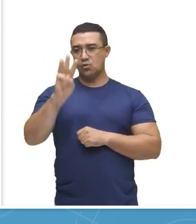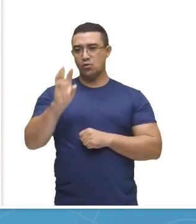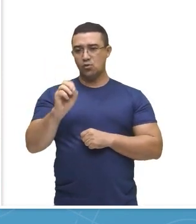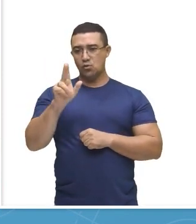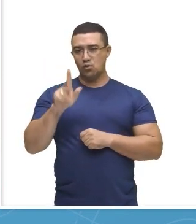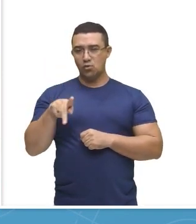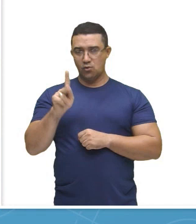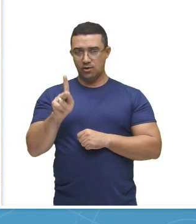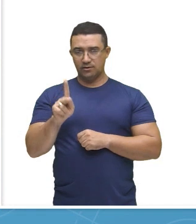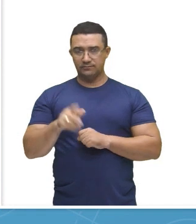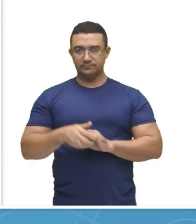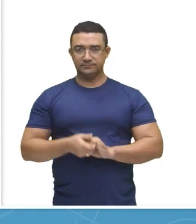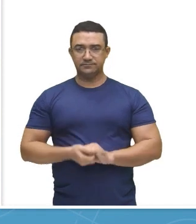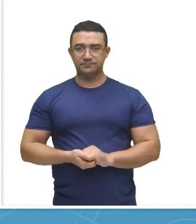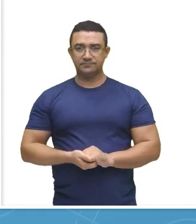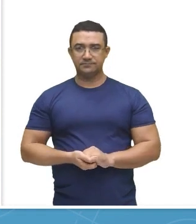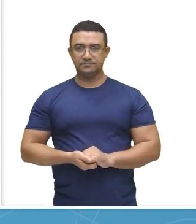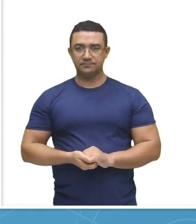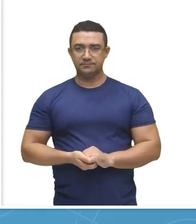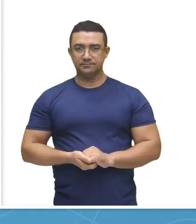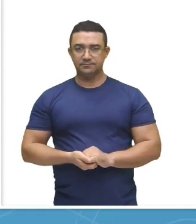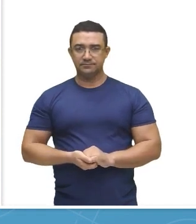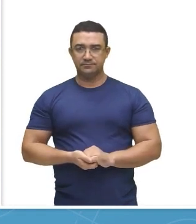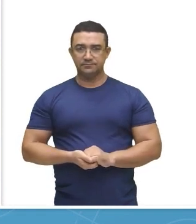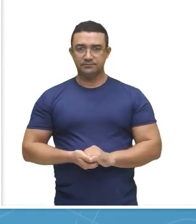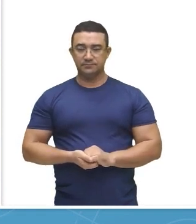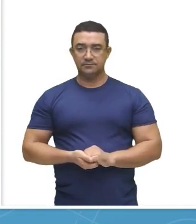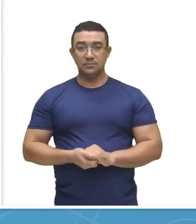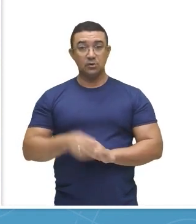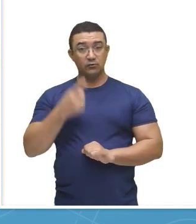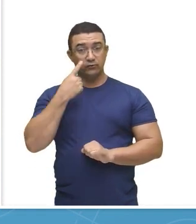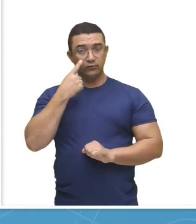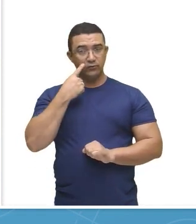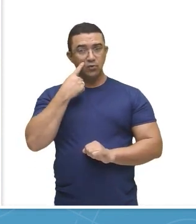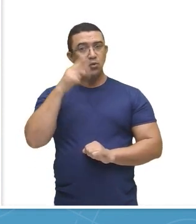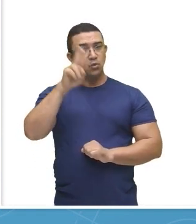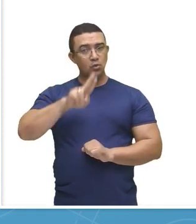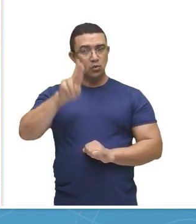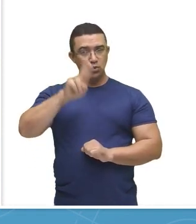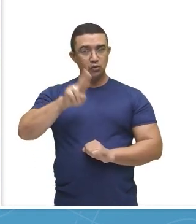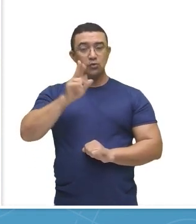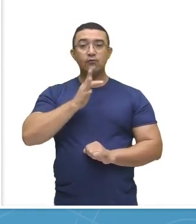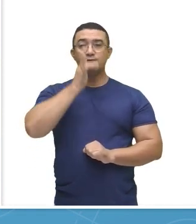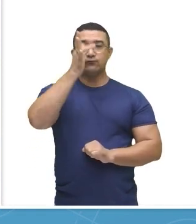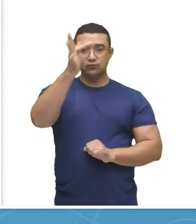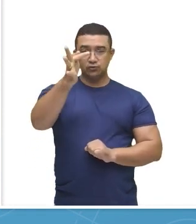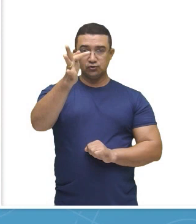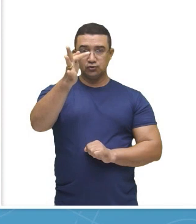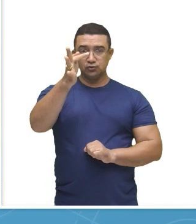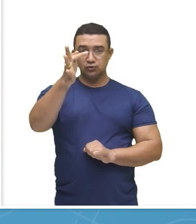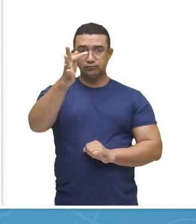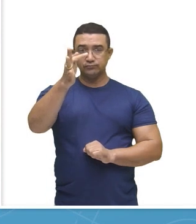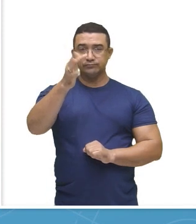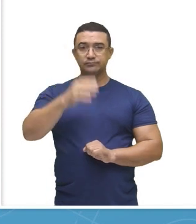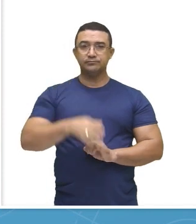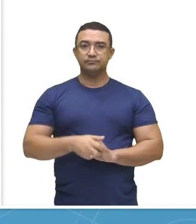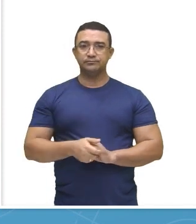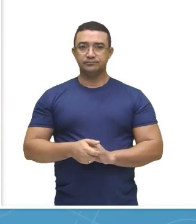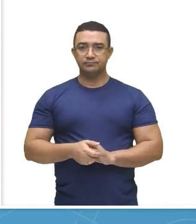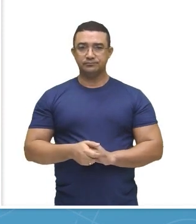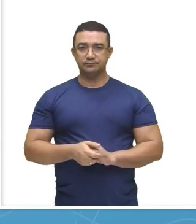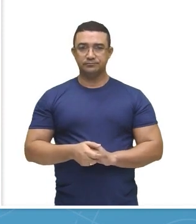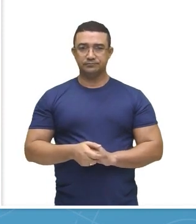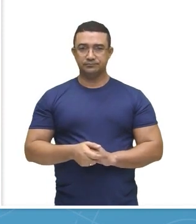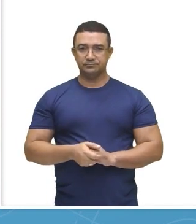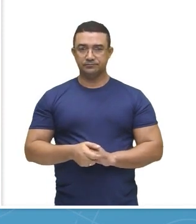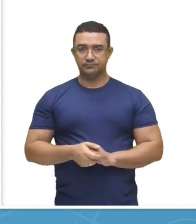oração. Viram então o uso do futuro com o be going to be, que é um